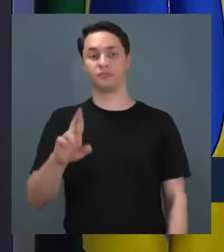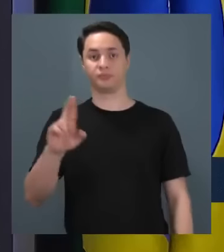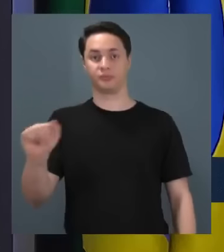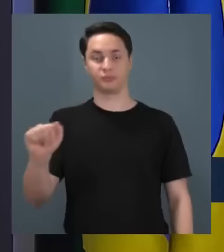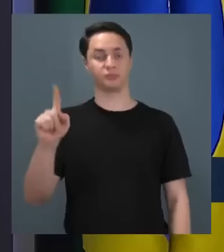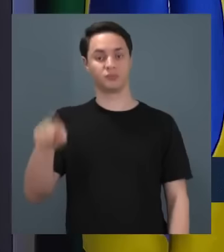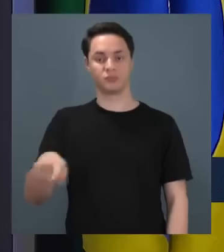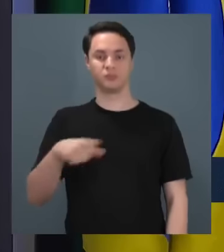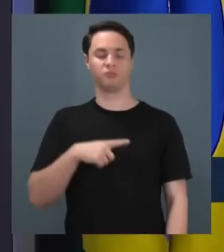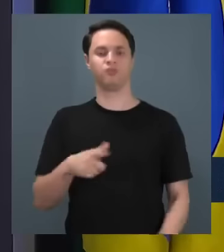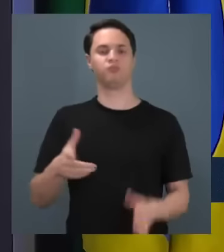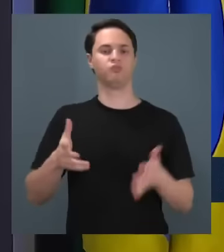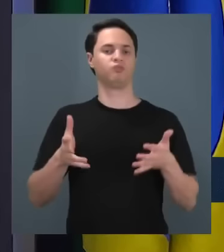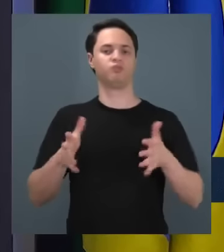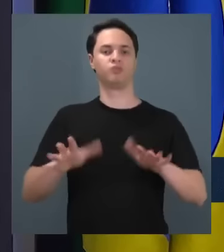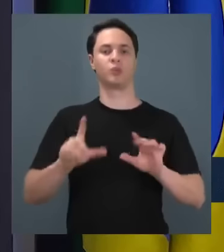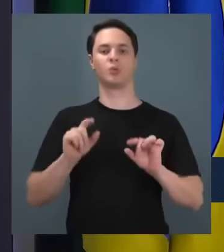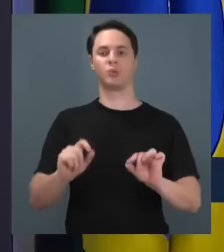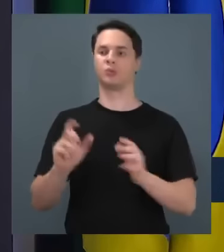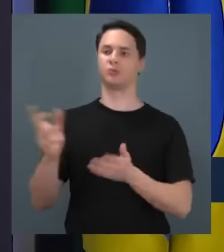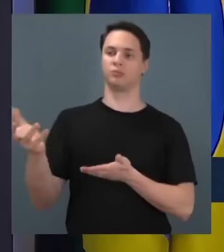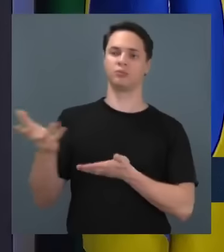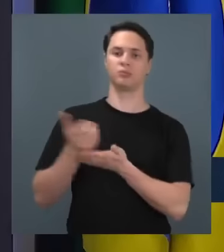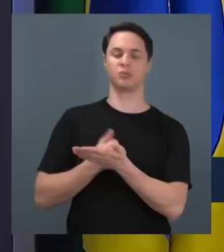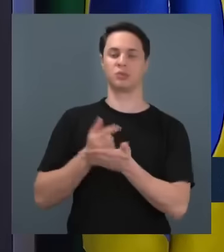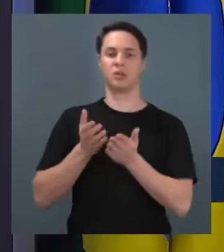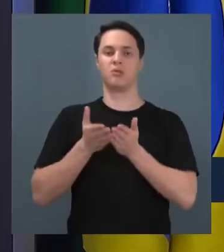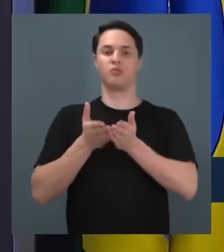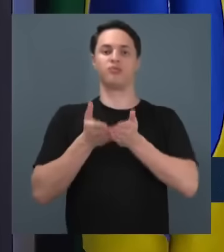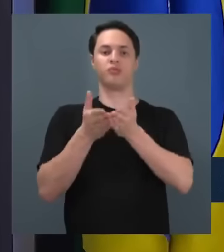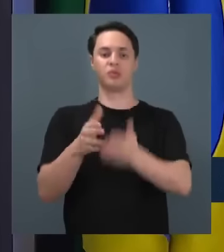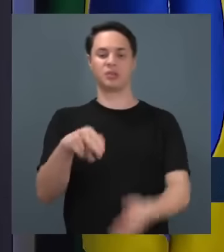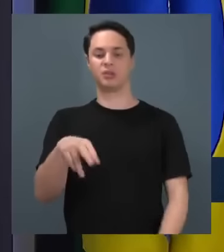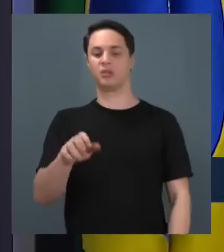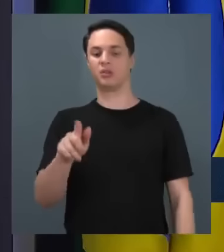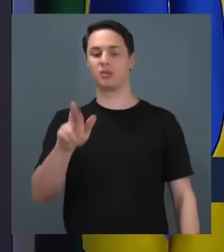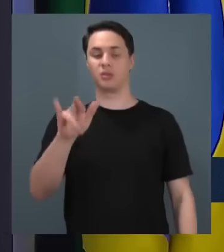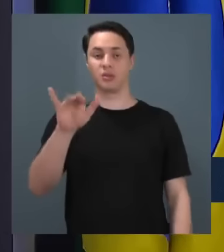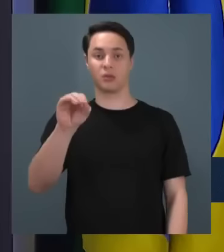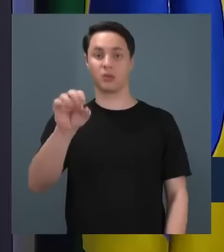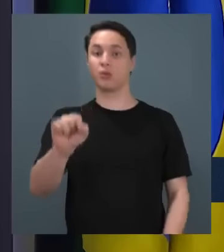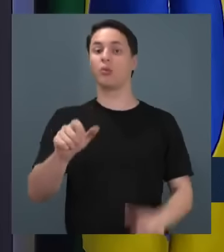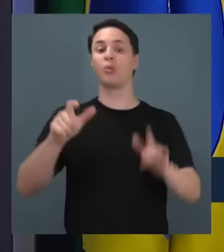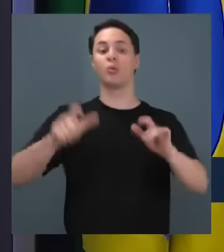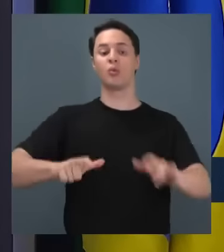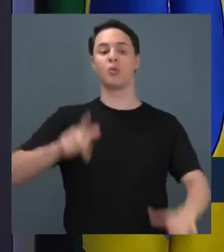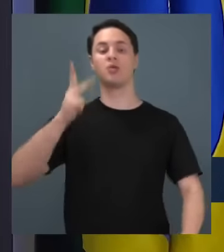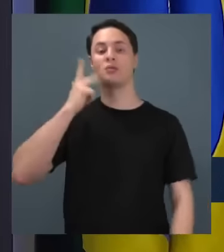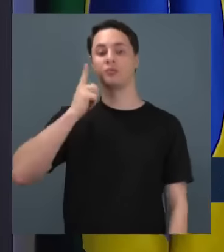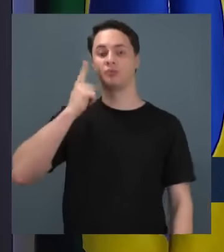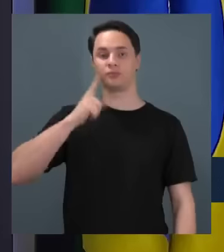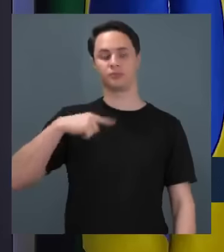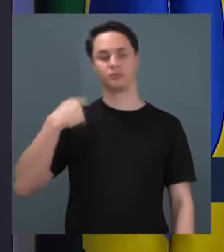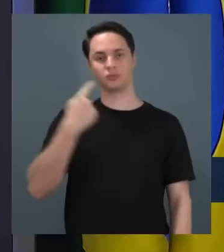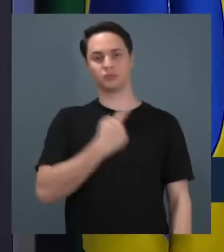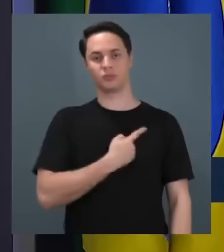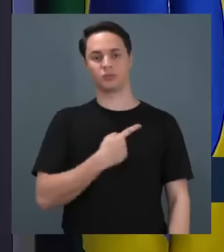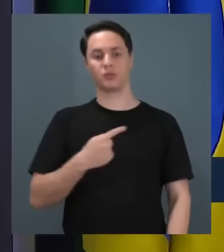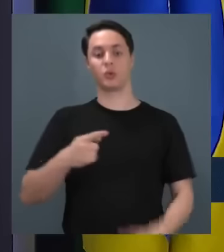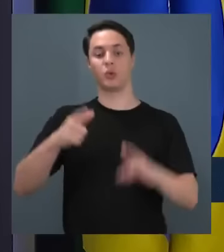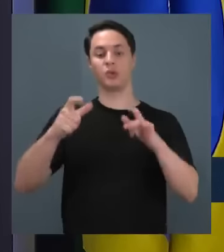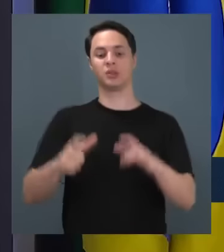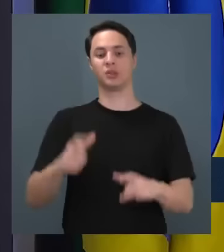se recusou a receber navios negreiros lá no Ceará, e nós somos a Terra da